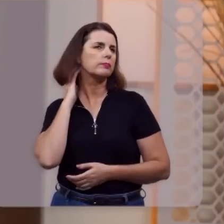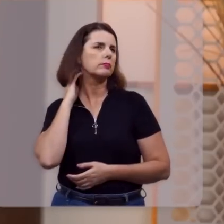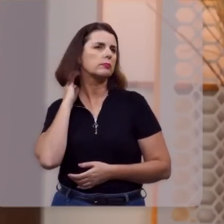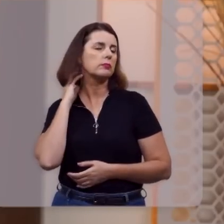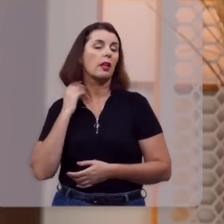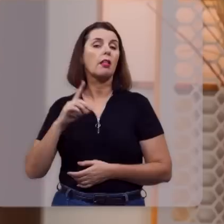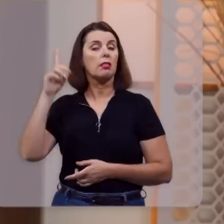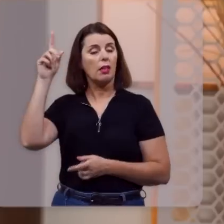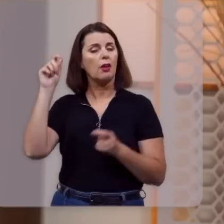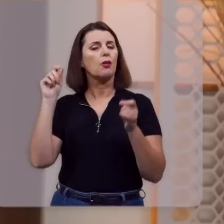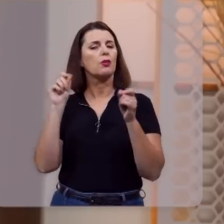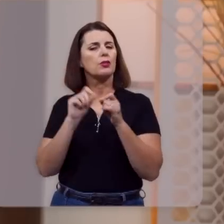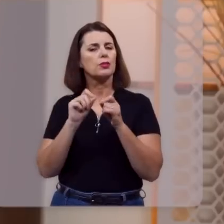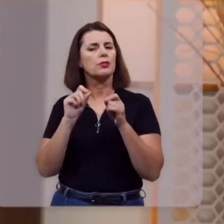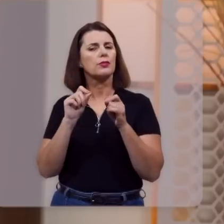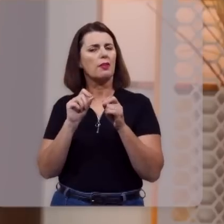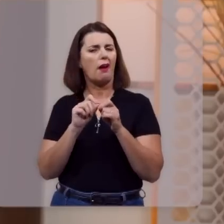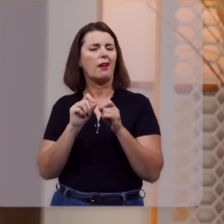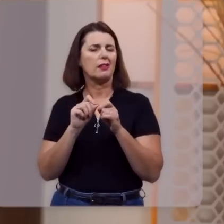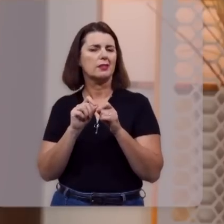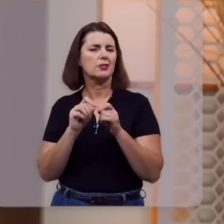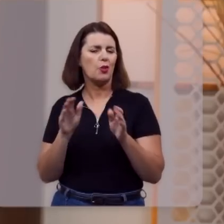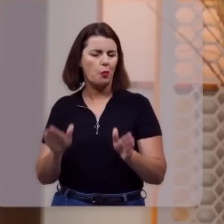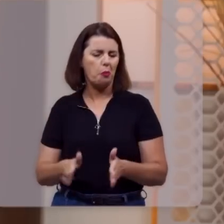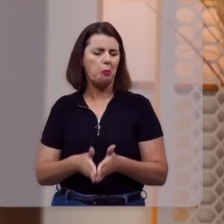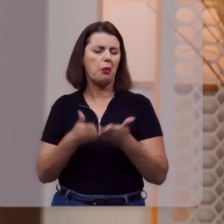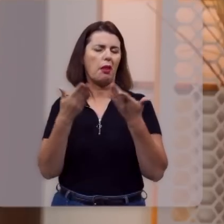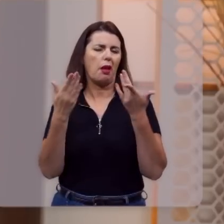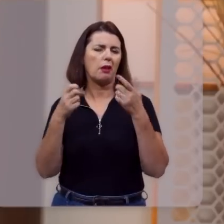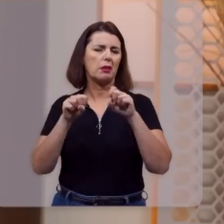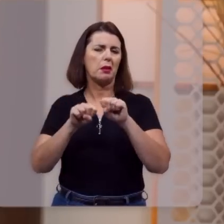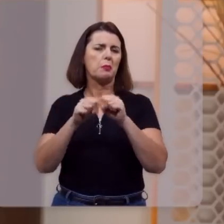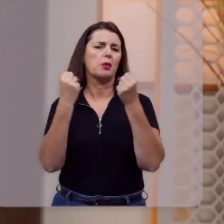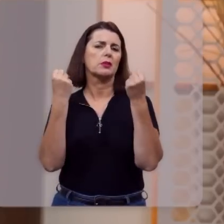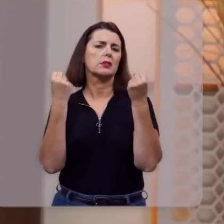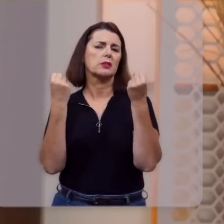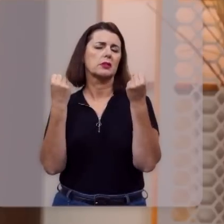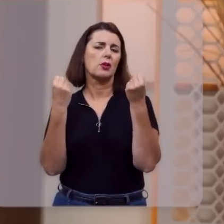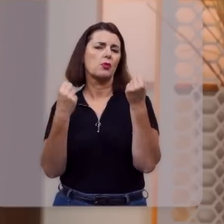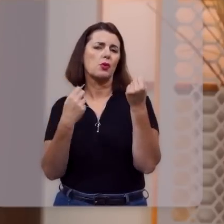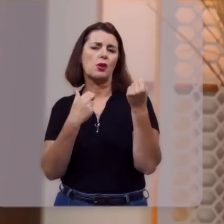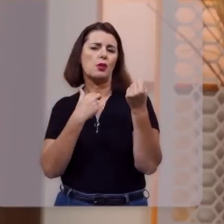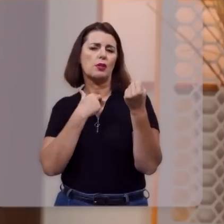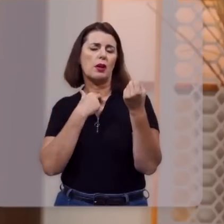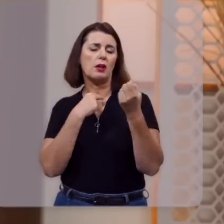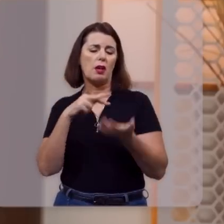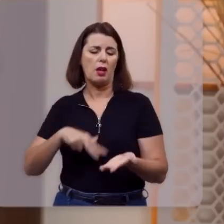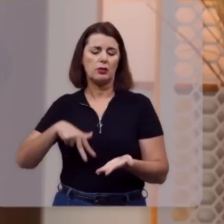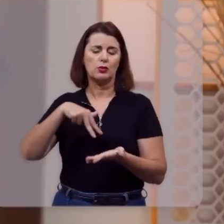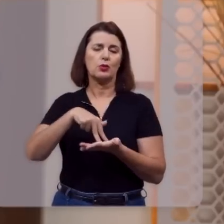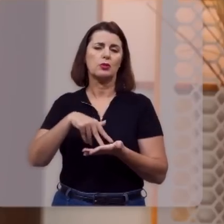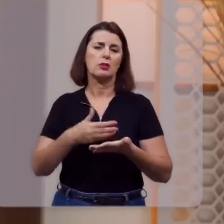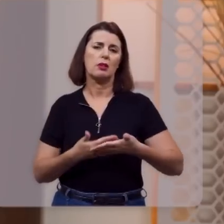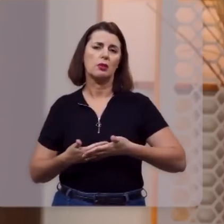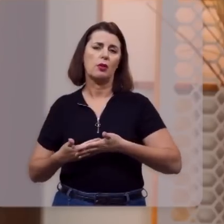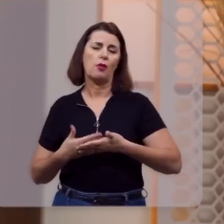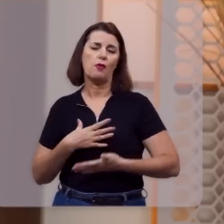Deus faz o imponderável, o impossível, o improvável e ressuscita o